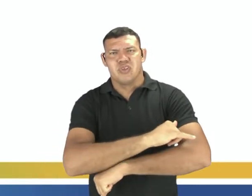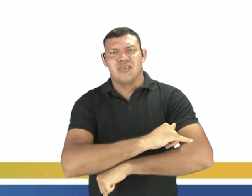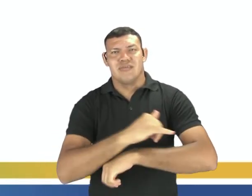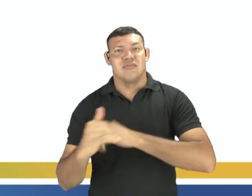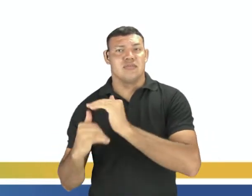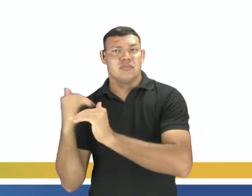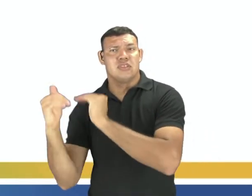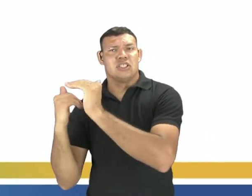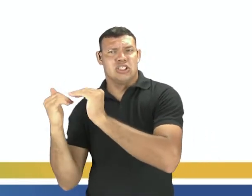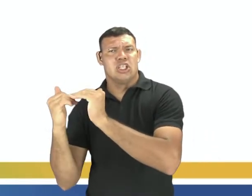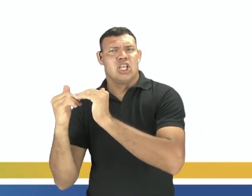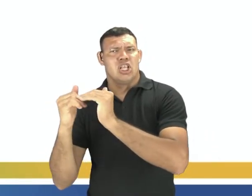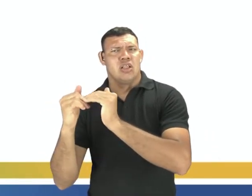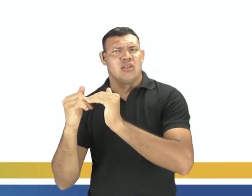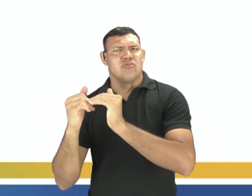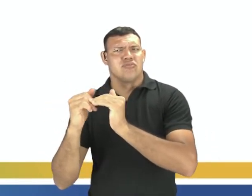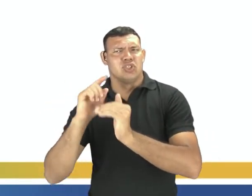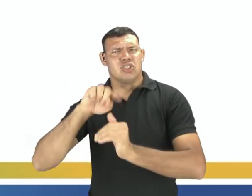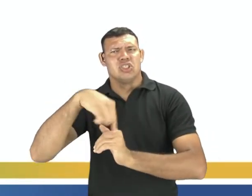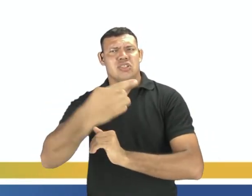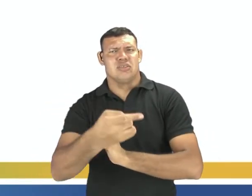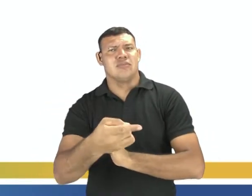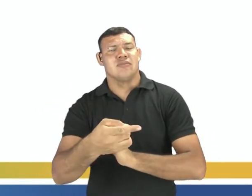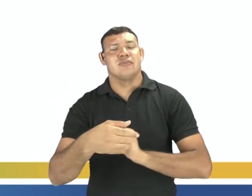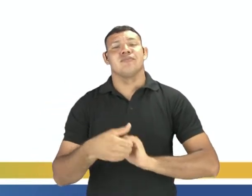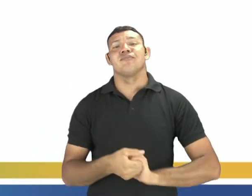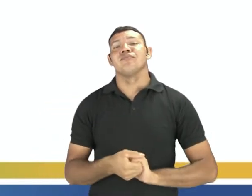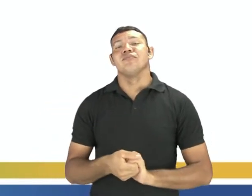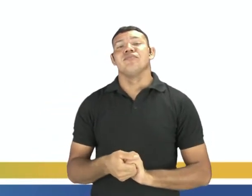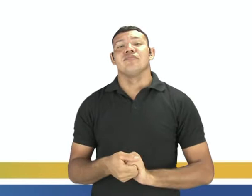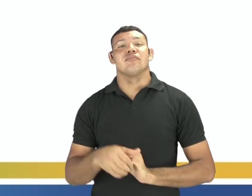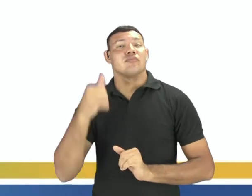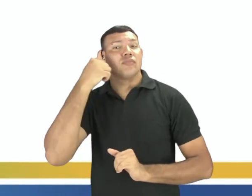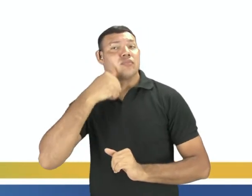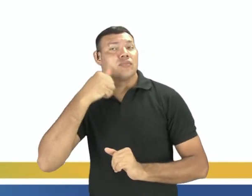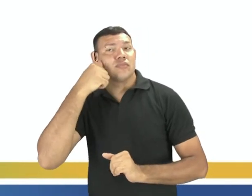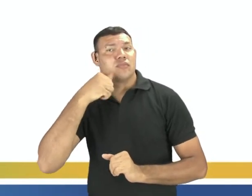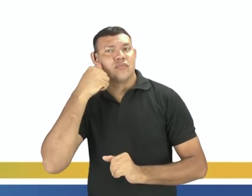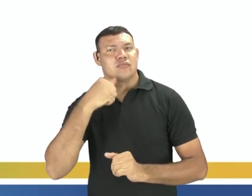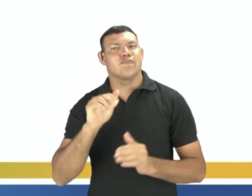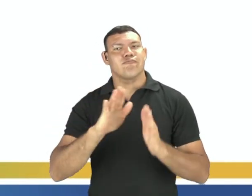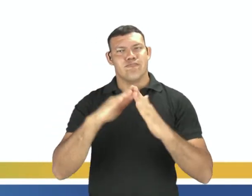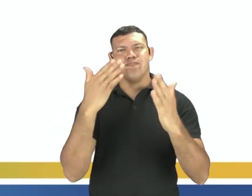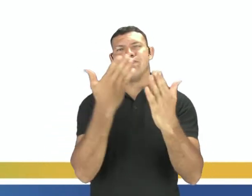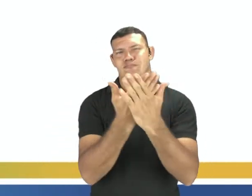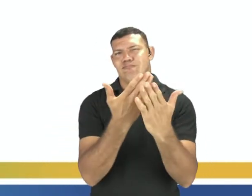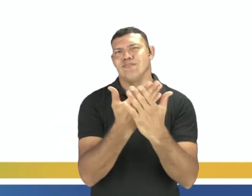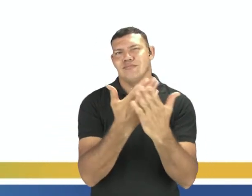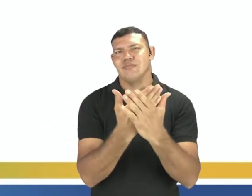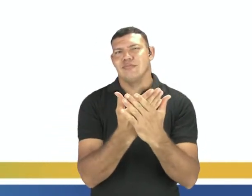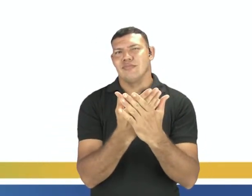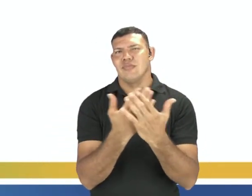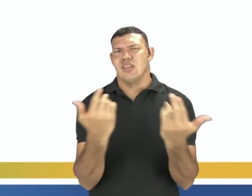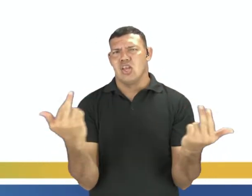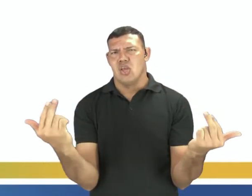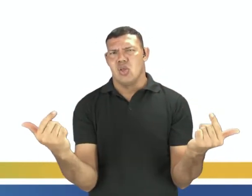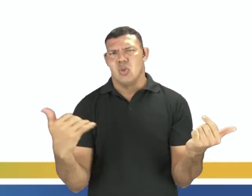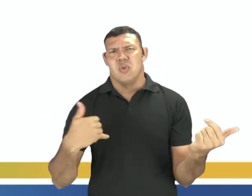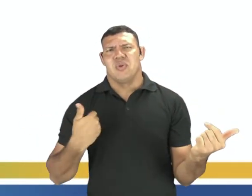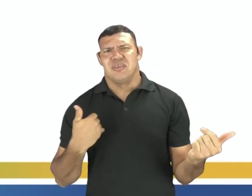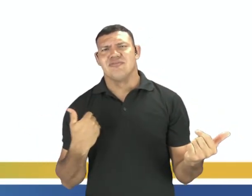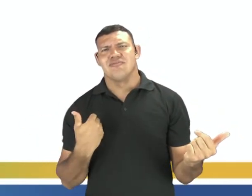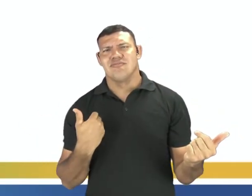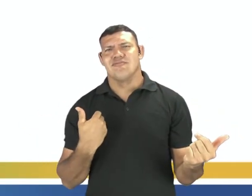meninos, eles começam um pouco mais tarde nas meninas. Geralmente, quando lá na escola vocês têm as mesmas idades, as meninas são